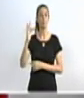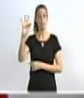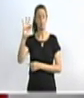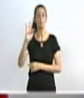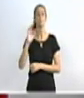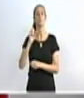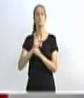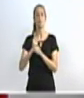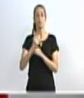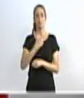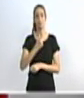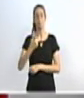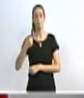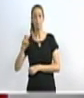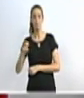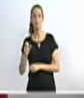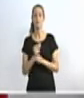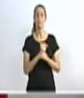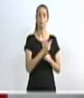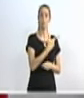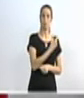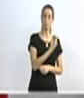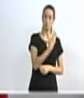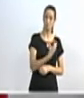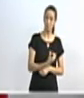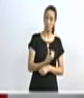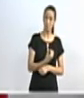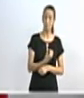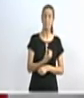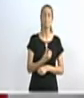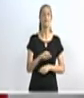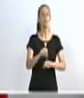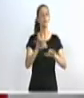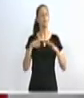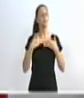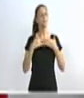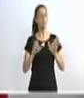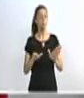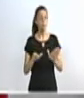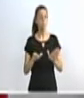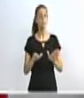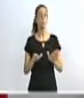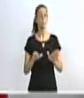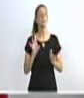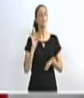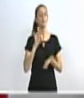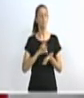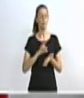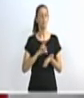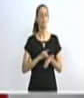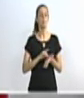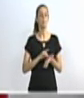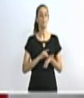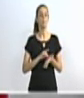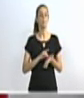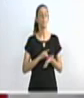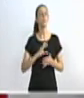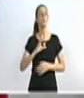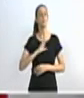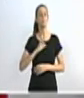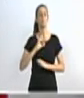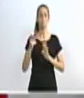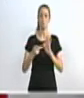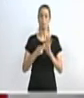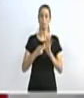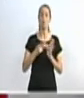uma de 2016. E para não ser, como falei, mais uma audiência e fazer jus aqui ao que o coordenador do PROCON,